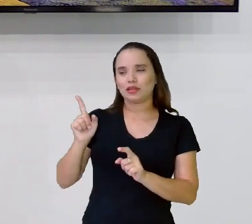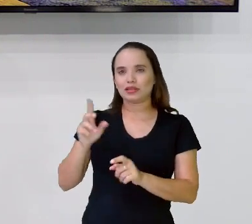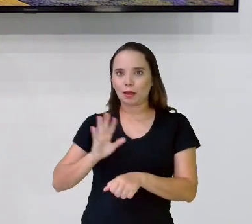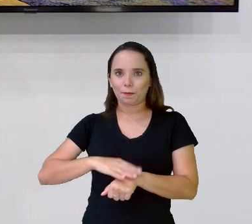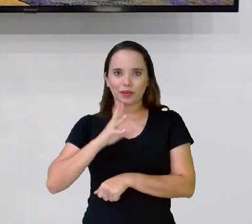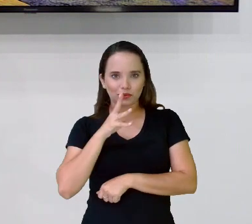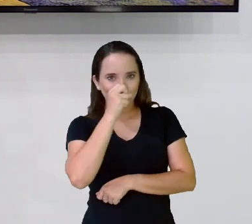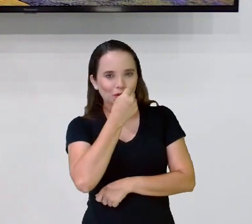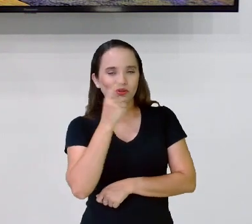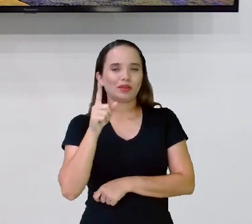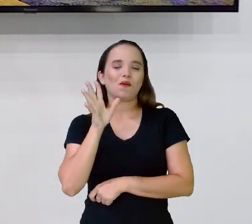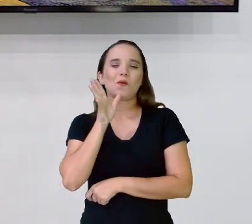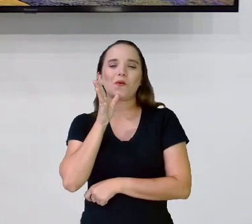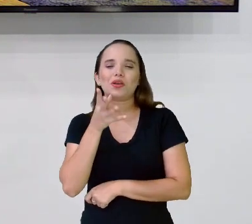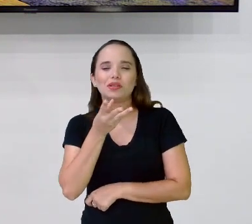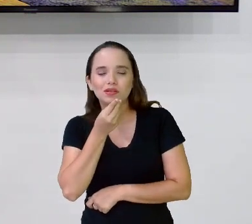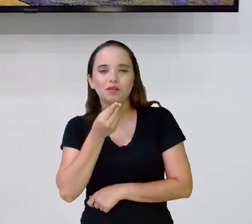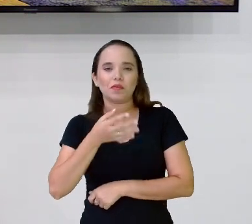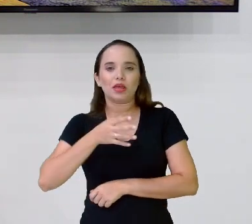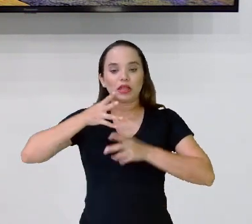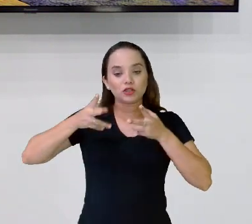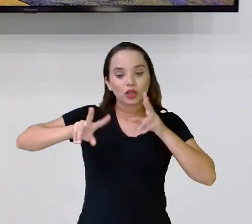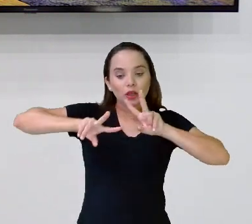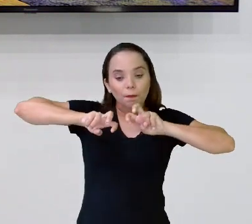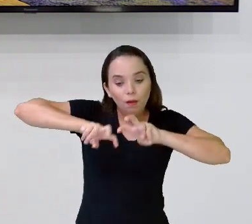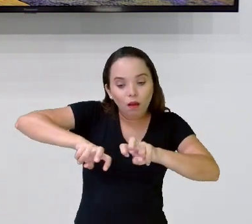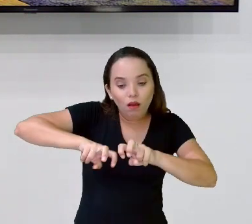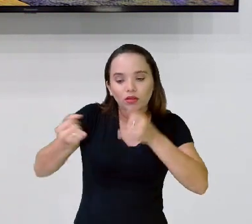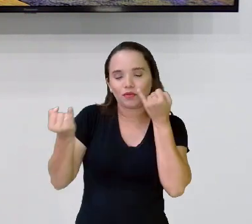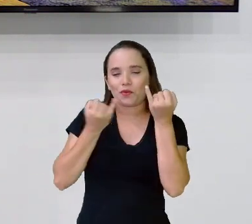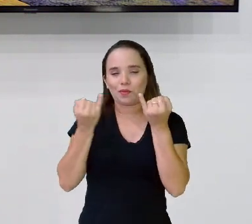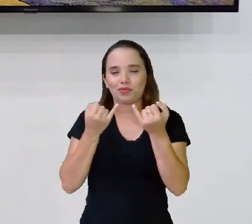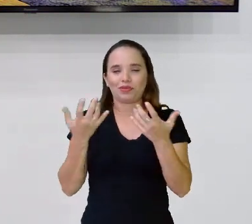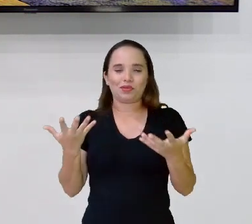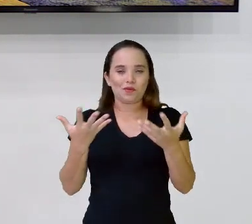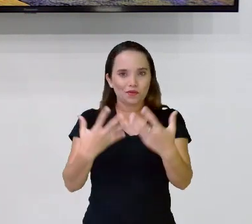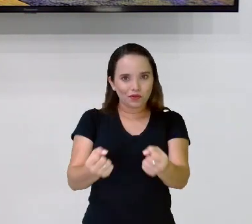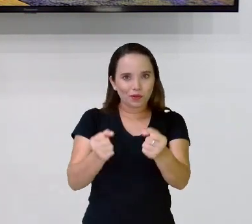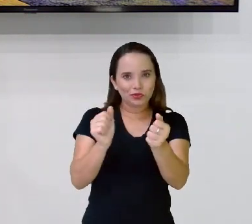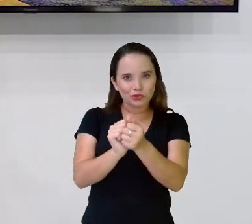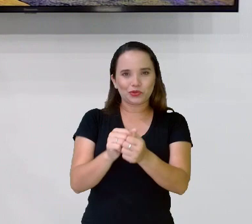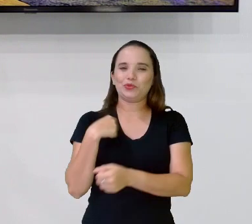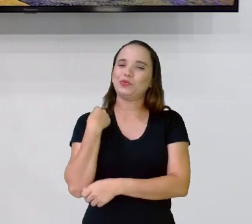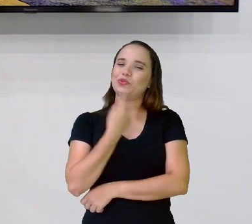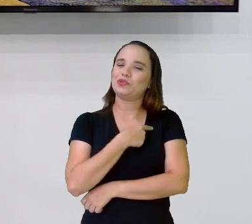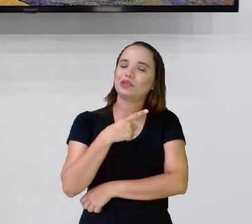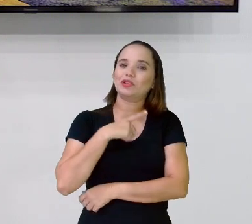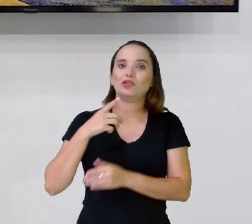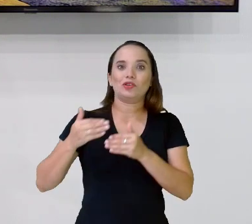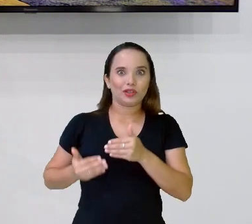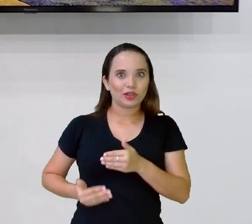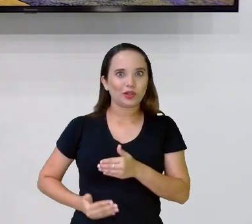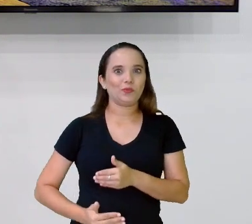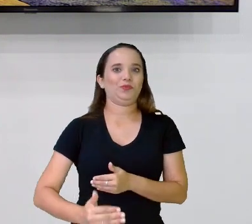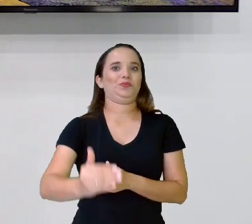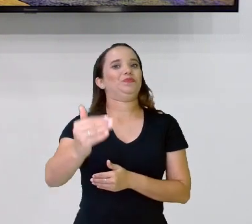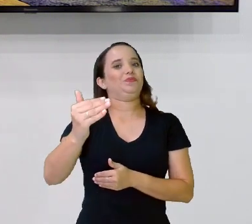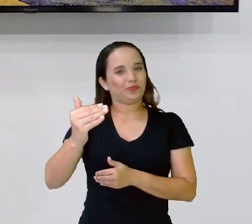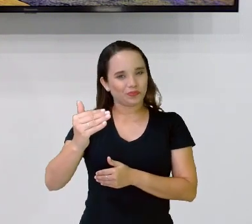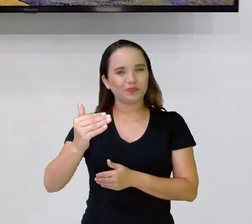ter conhecimento, se informar das coisas. Então, vamos junto com a gente, que a gente vai ter aí um longo